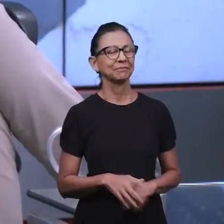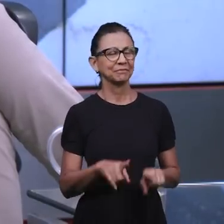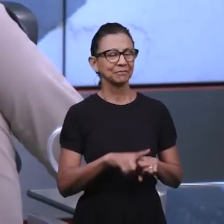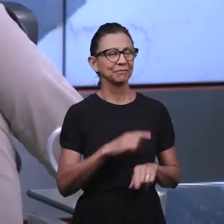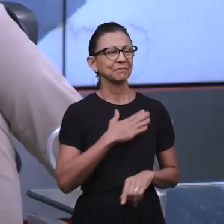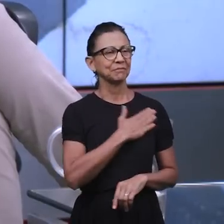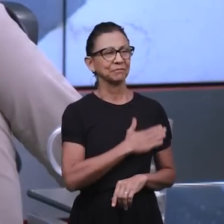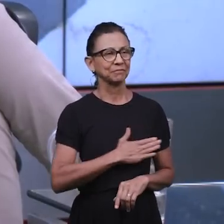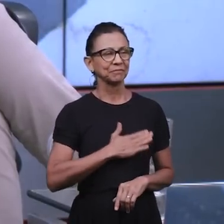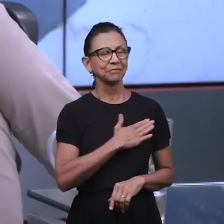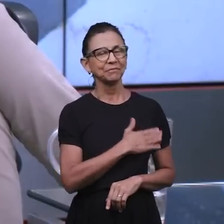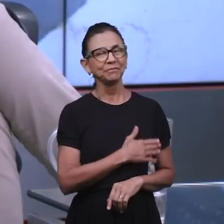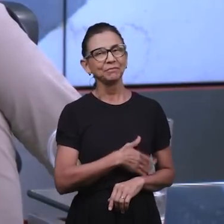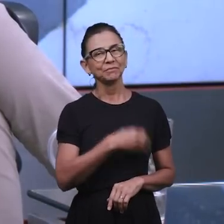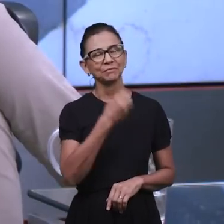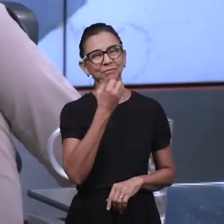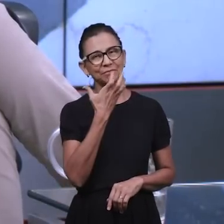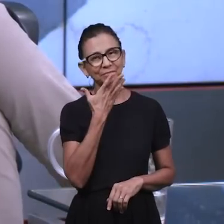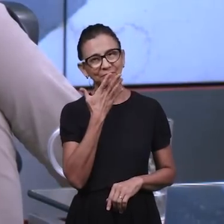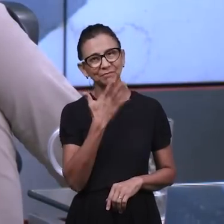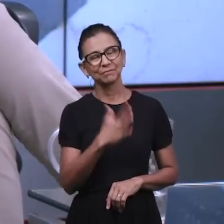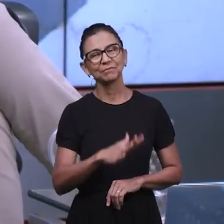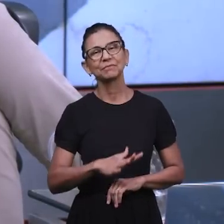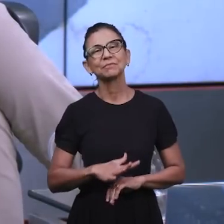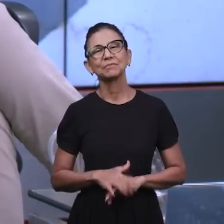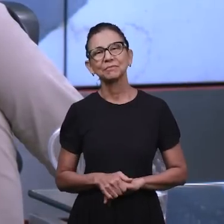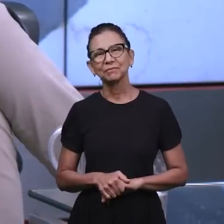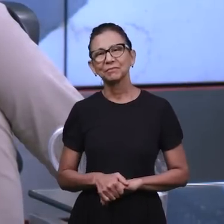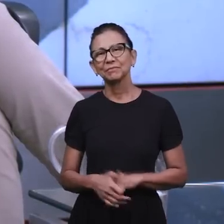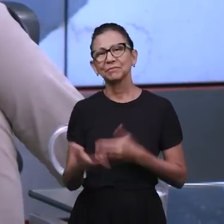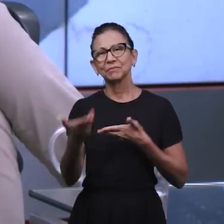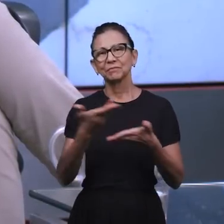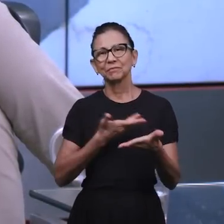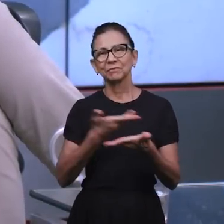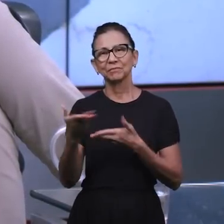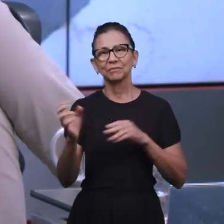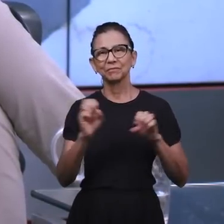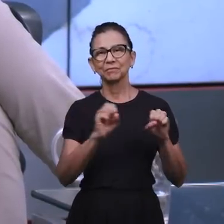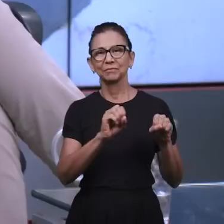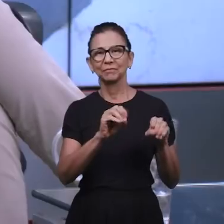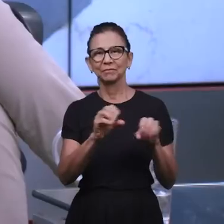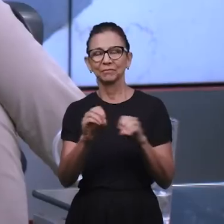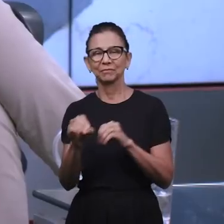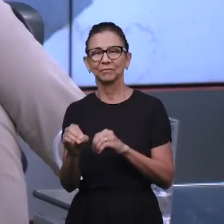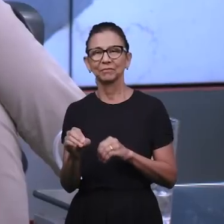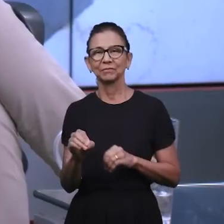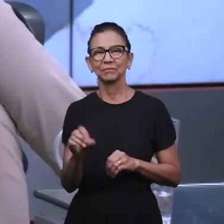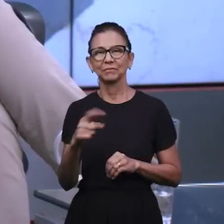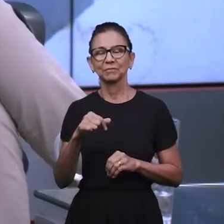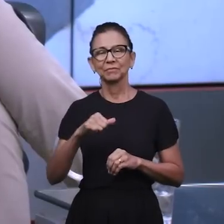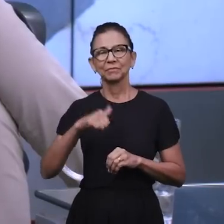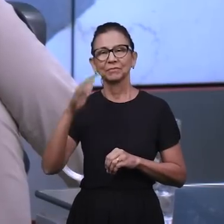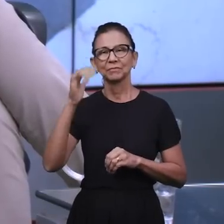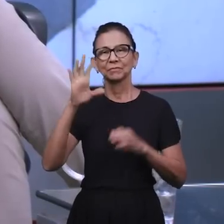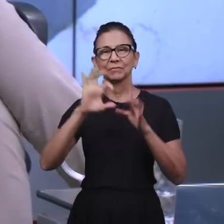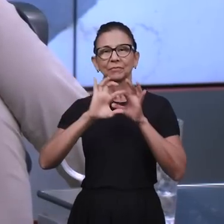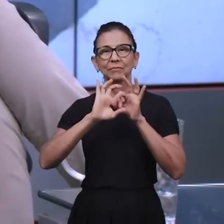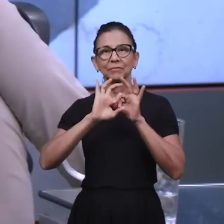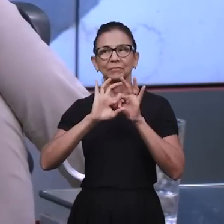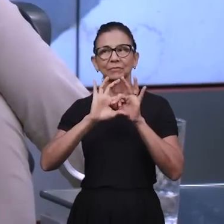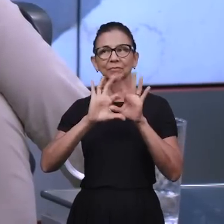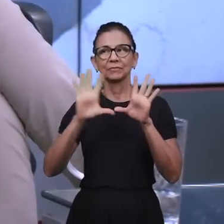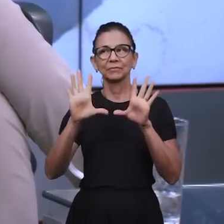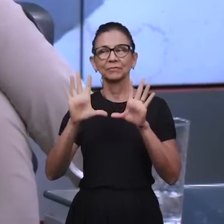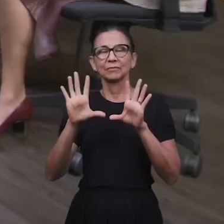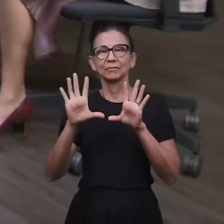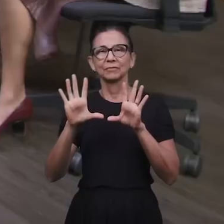todo nosso e é uma bênção podermos estar em torno da palavra, especialmente para que nós sejamos cada vez mais